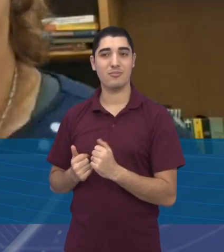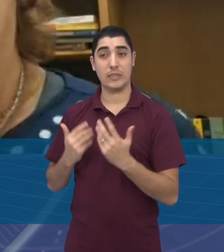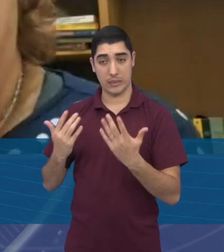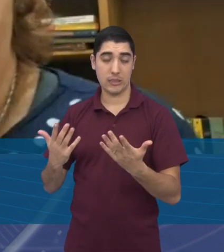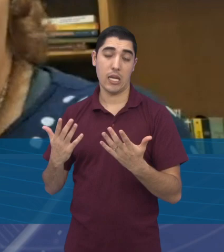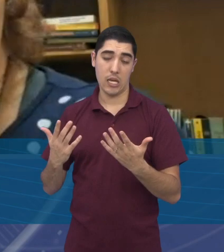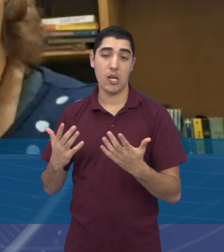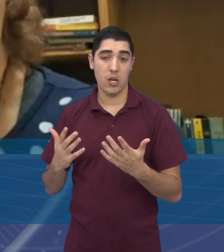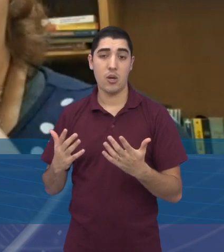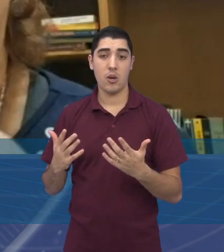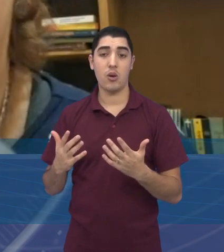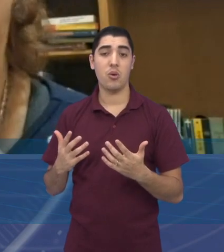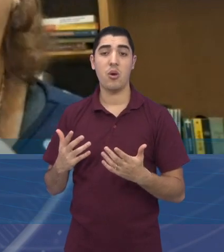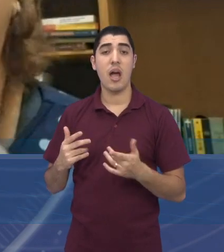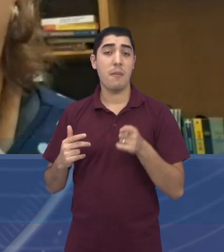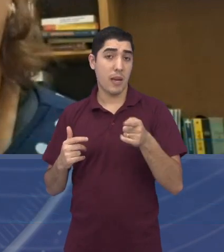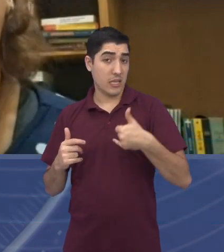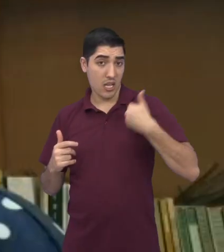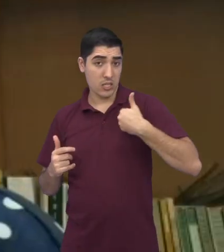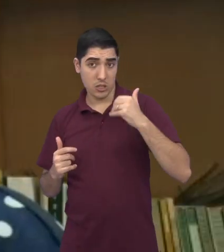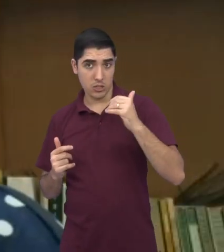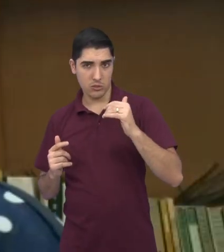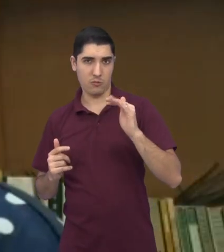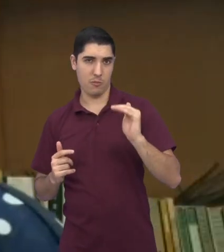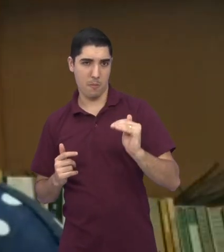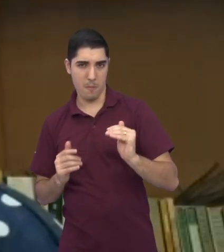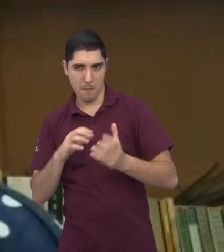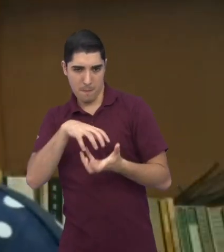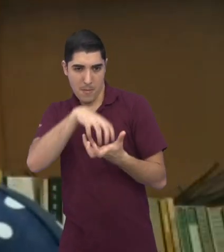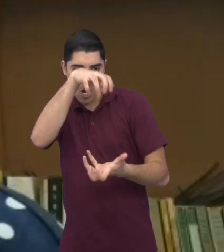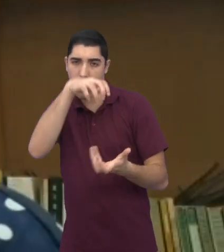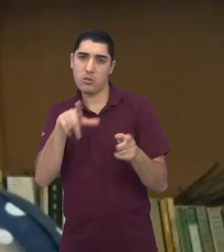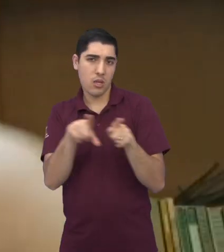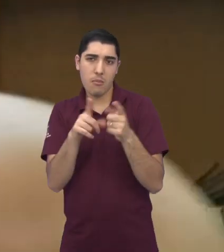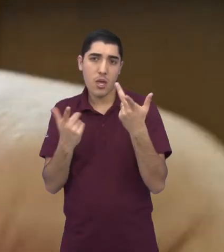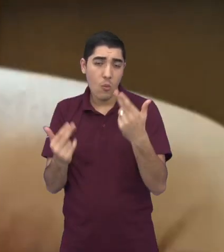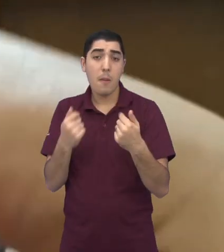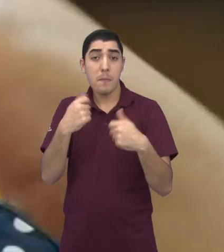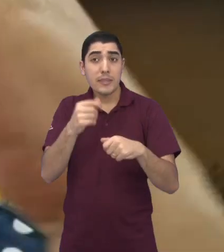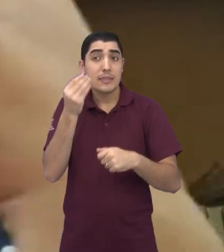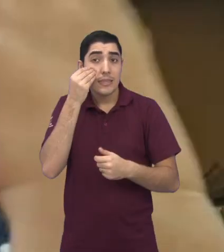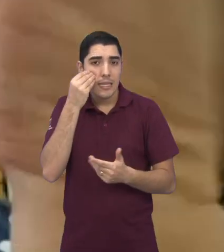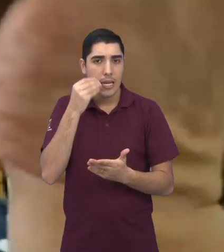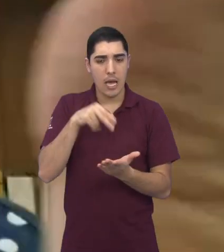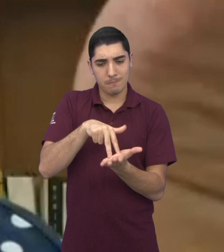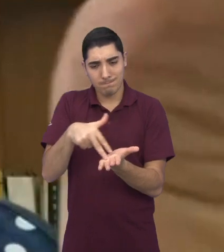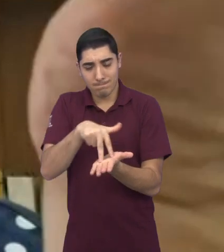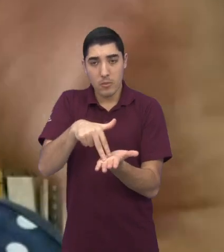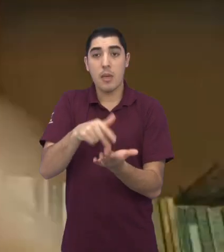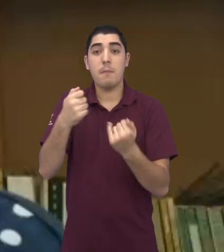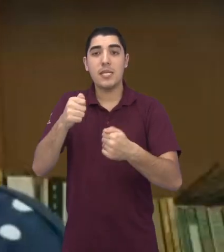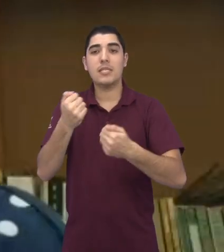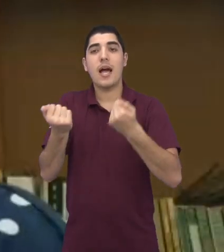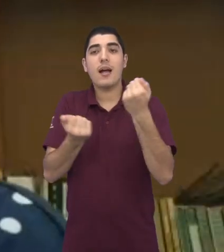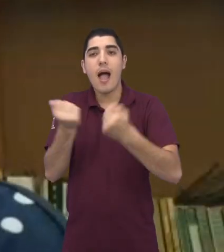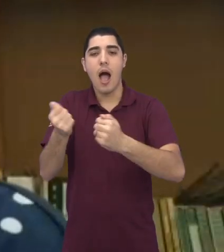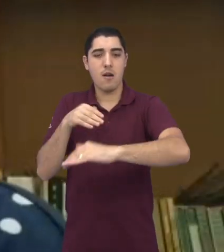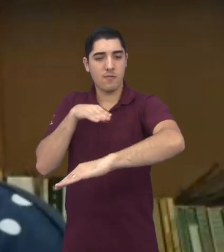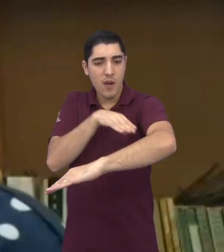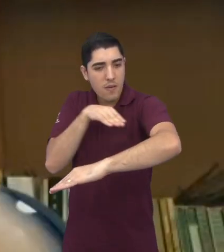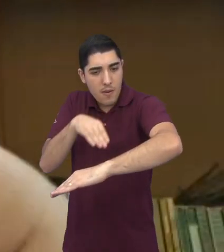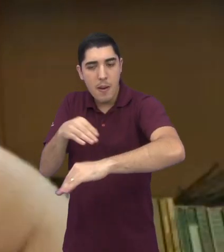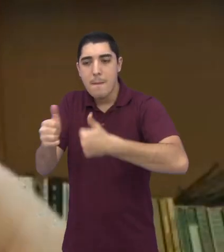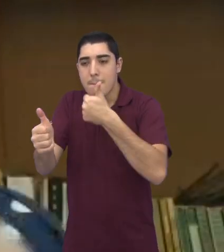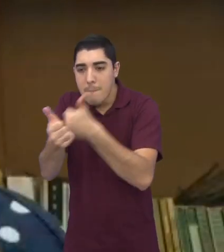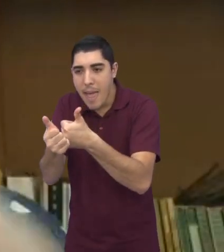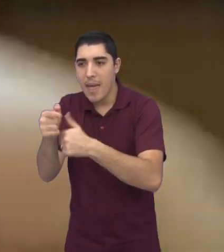Então, uma idade maior também, você precisa de estabilidade, de garantia de vagas mais próximas